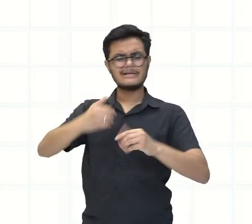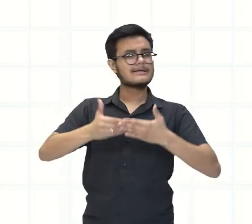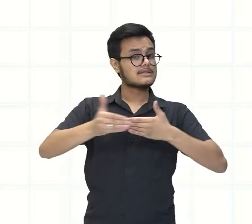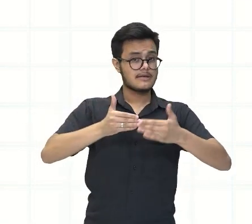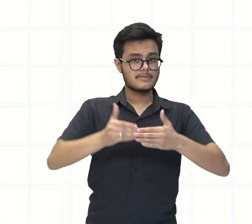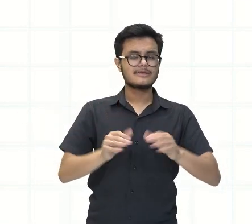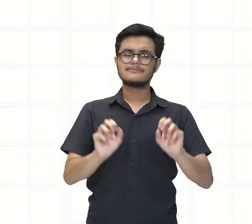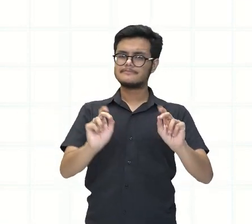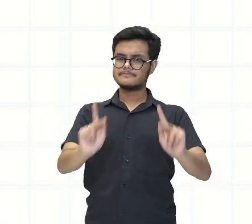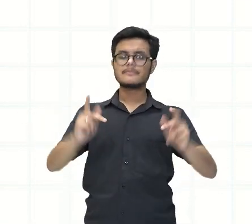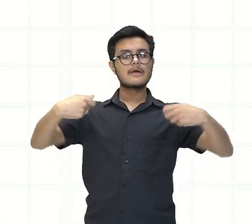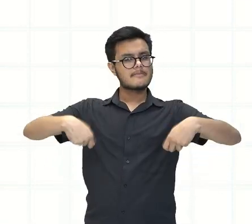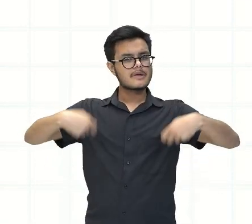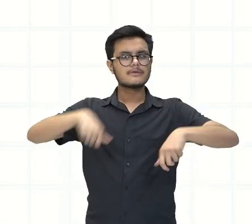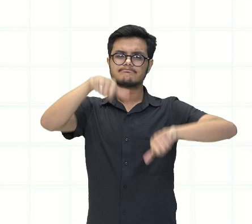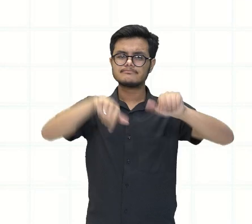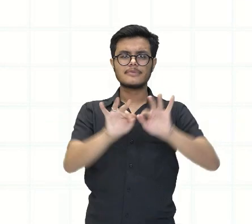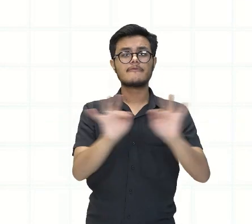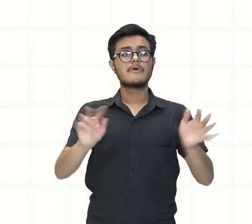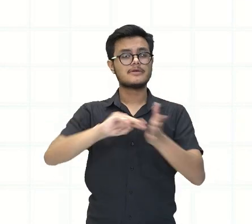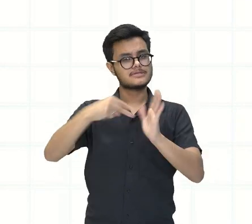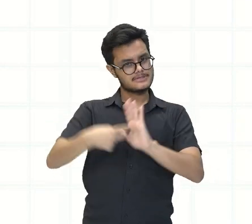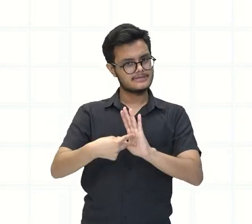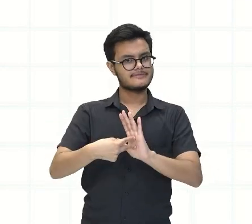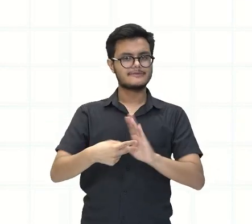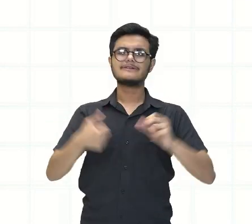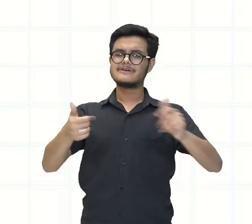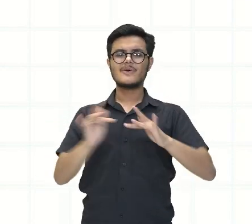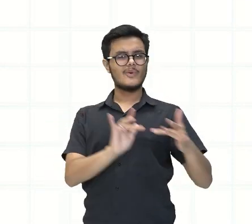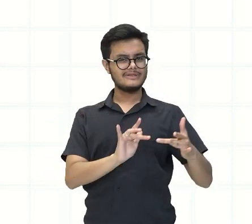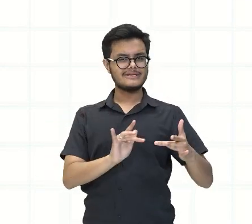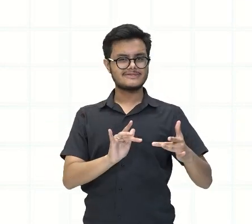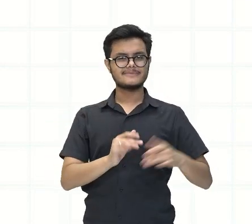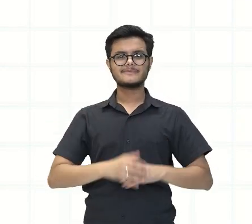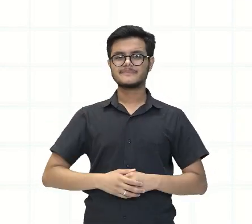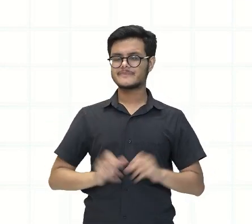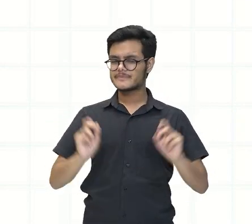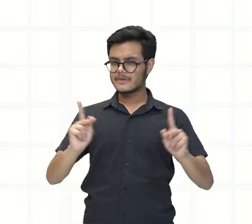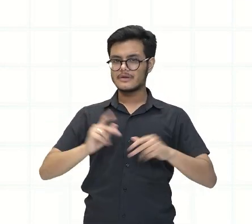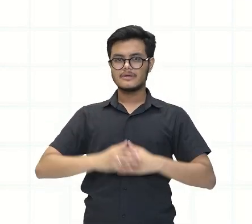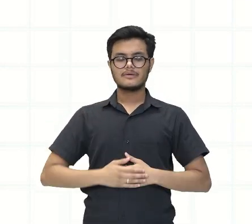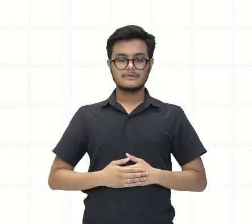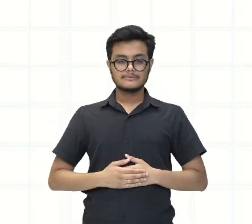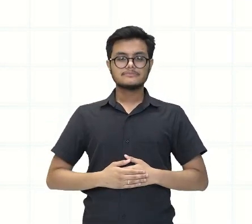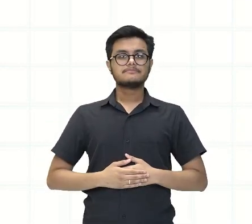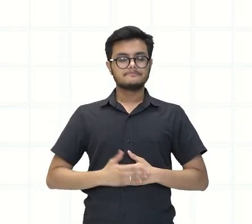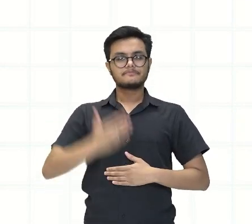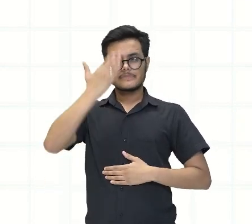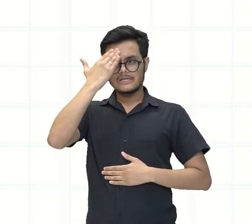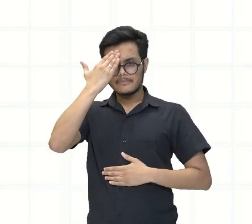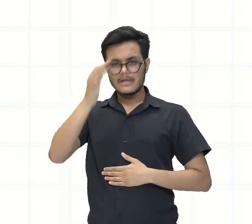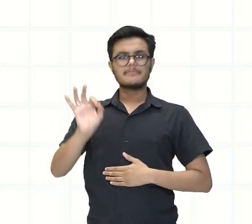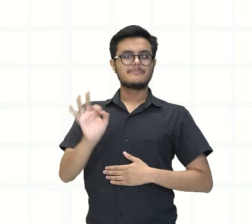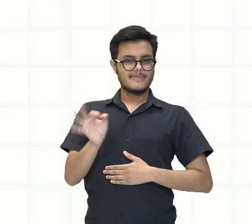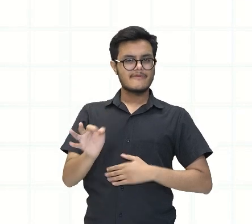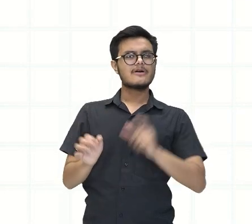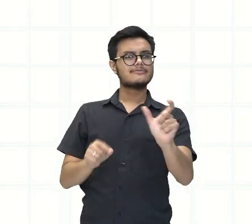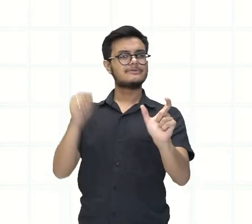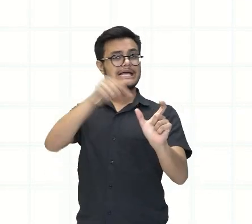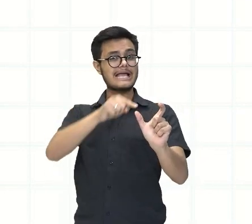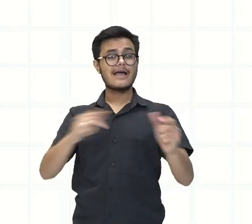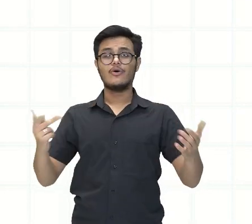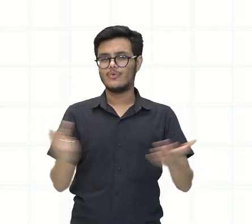vou precisar analisar o sentido que o verbo tem no contexto. Tá bom, pessoal? Para que eu possa dizer se de fato ali eu